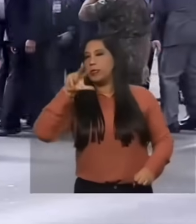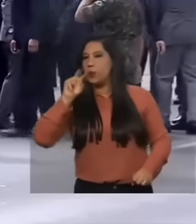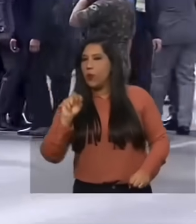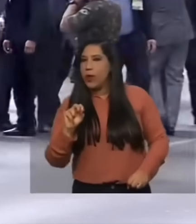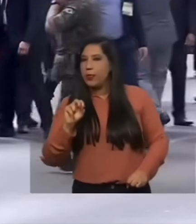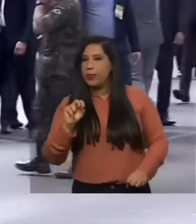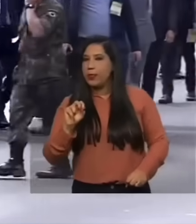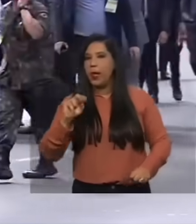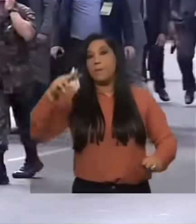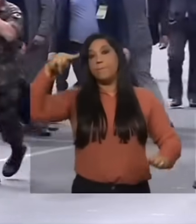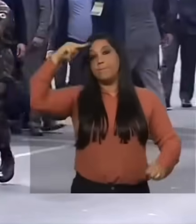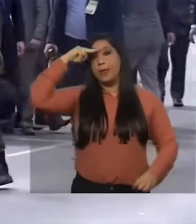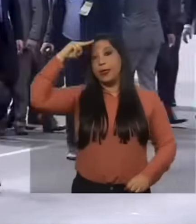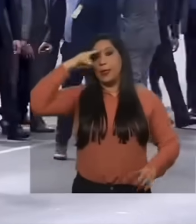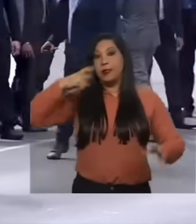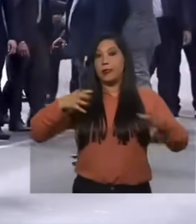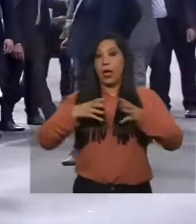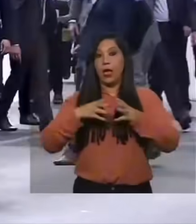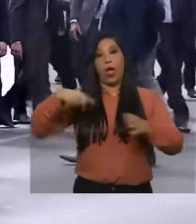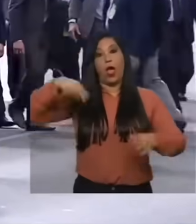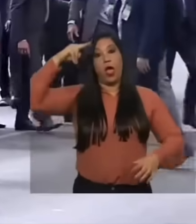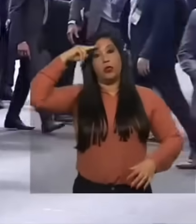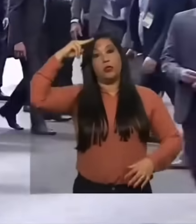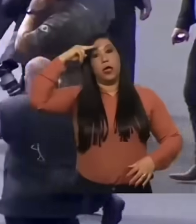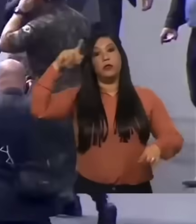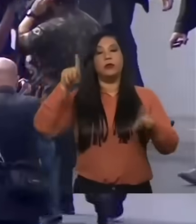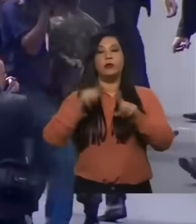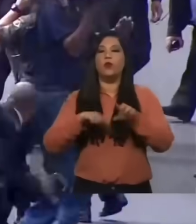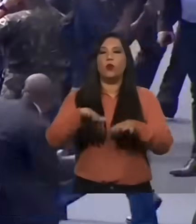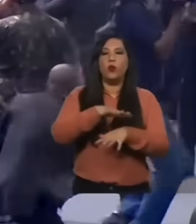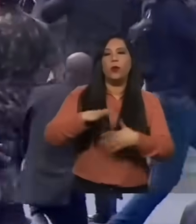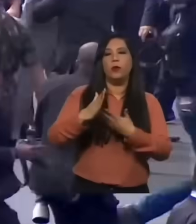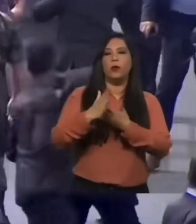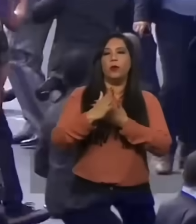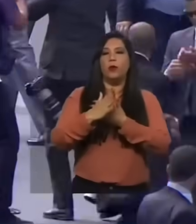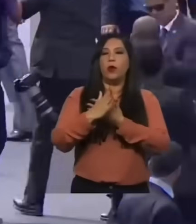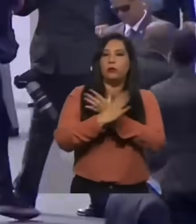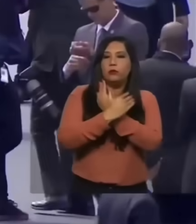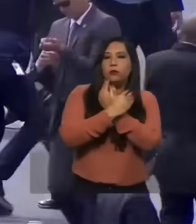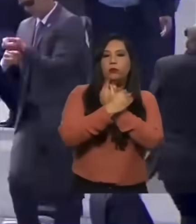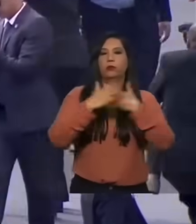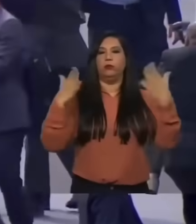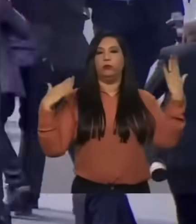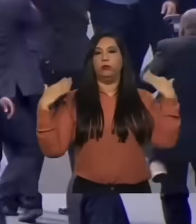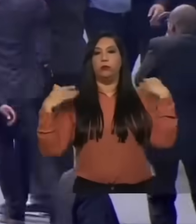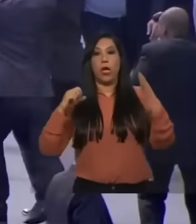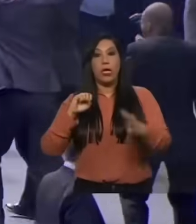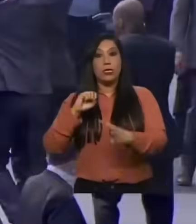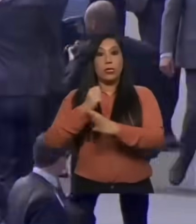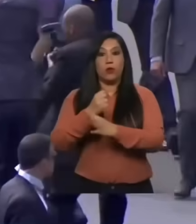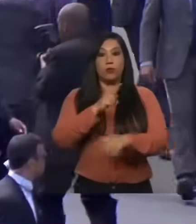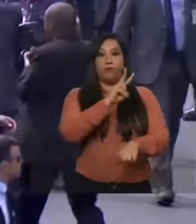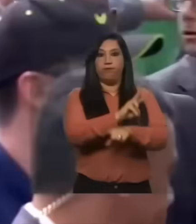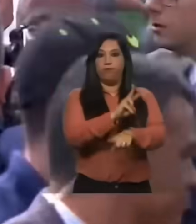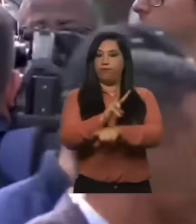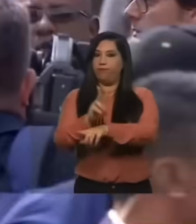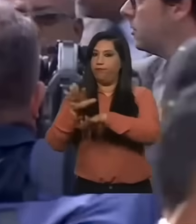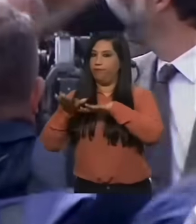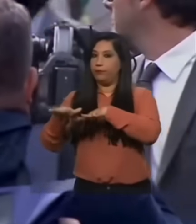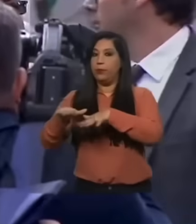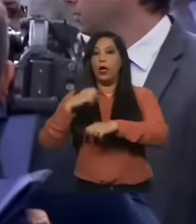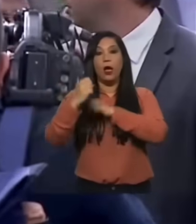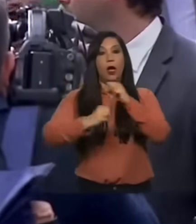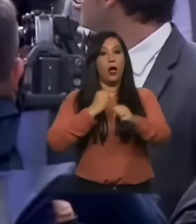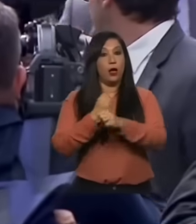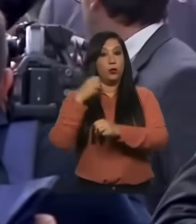segurança do desfile. E esse ano nós temos, inclusive, uma barreira anti-drone, uma barreira de radiofrequência que evita